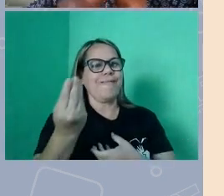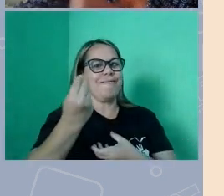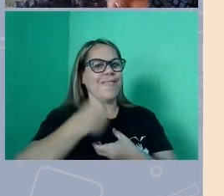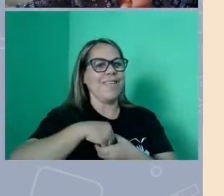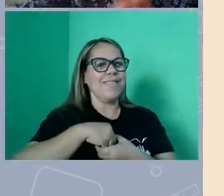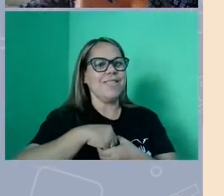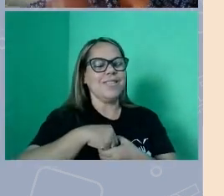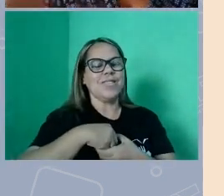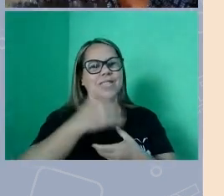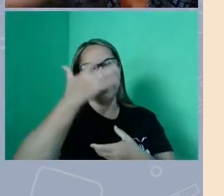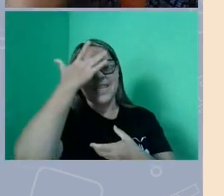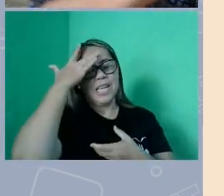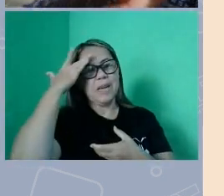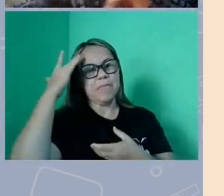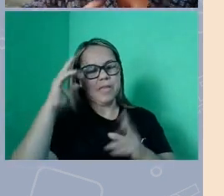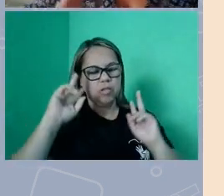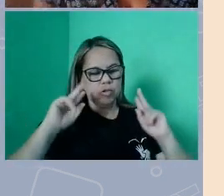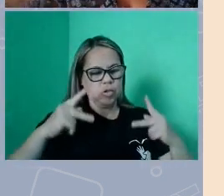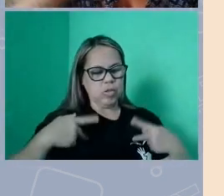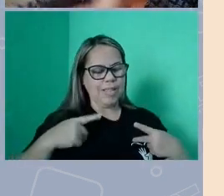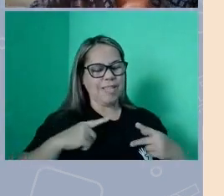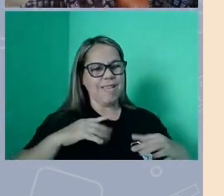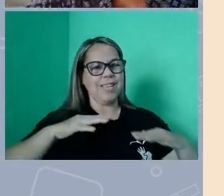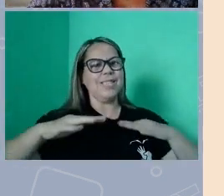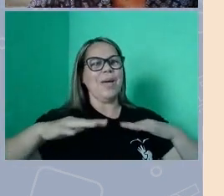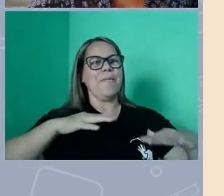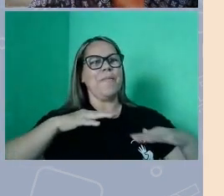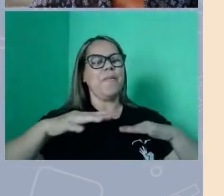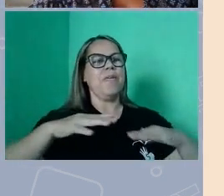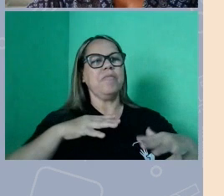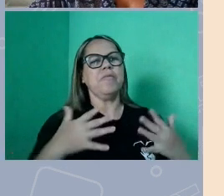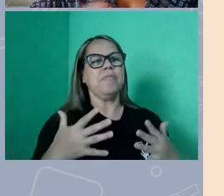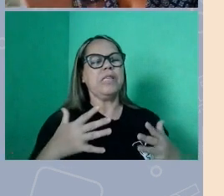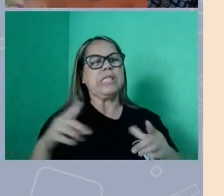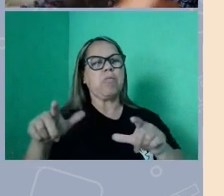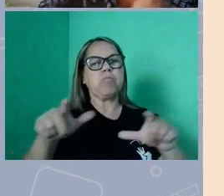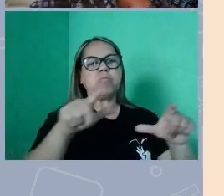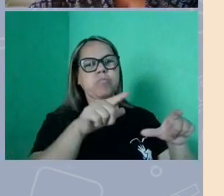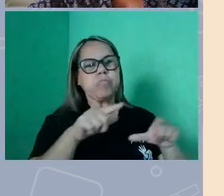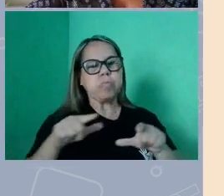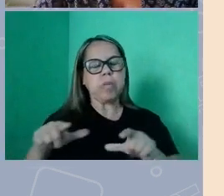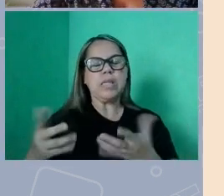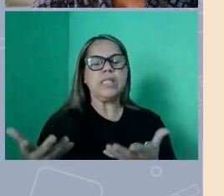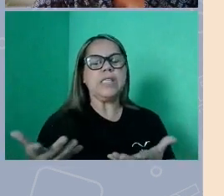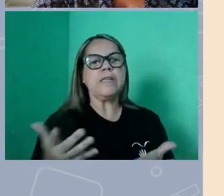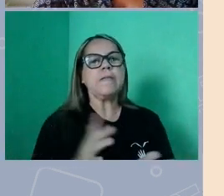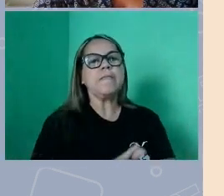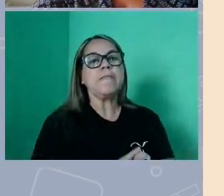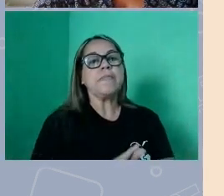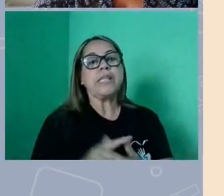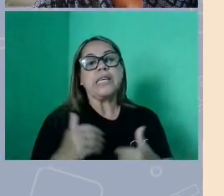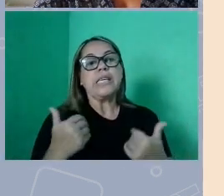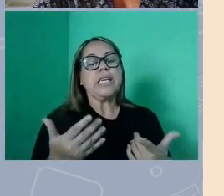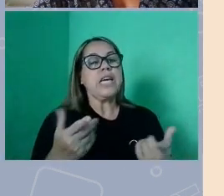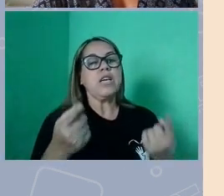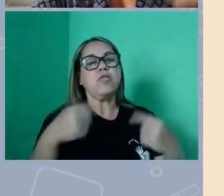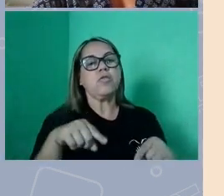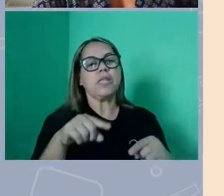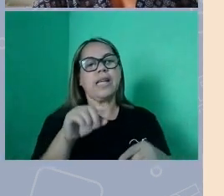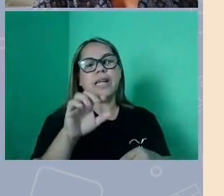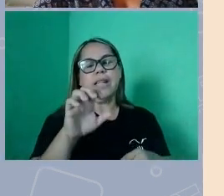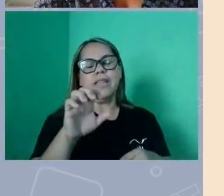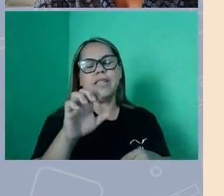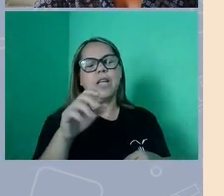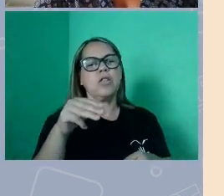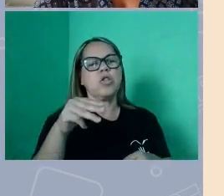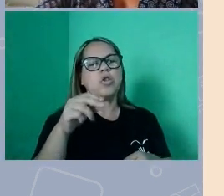questão de se movimentar né pelo território né de migrar né e aí o nomadismo a pessoa